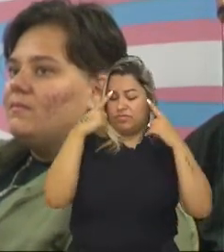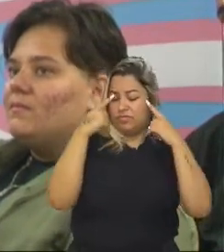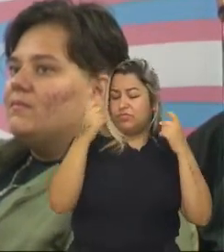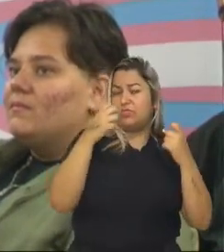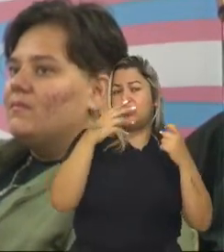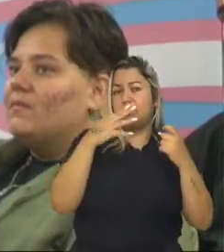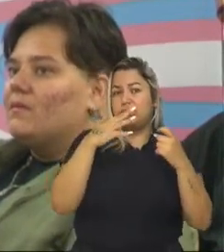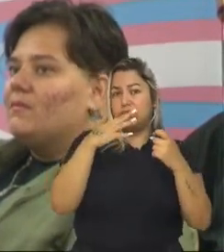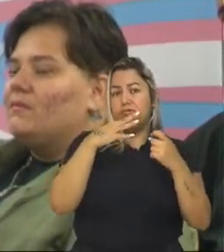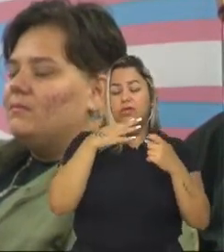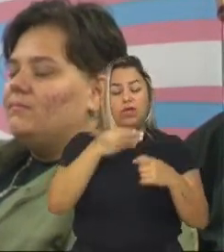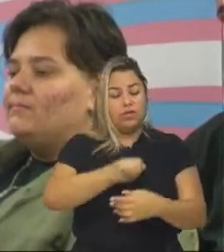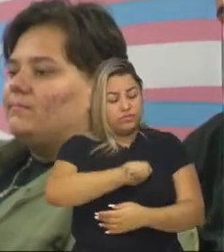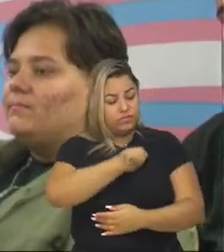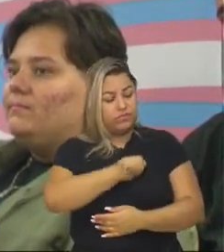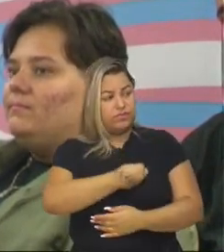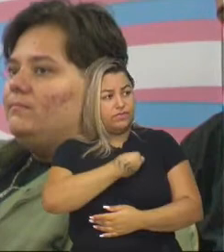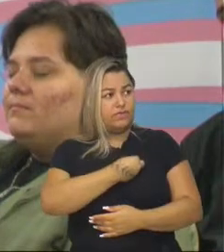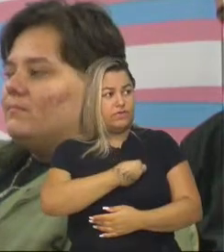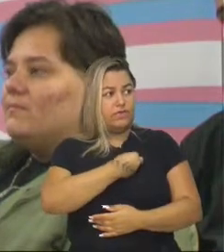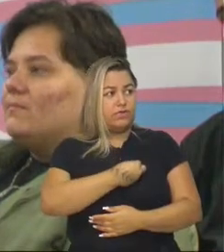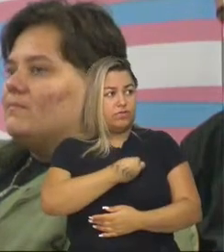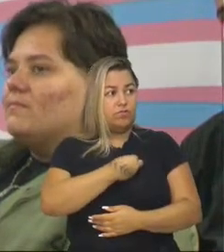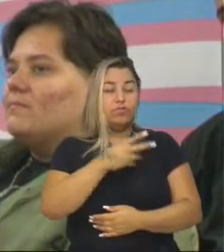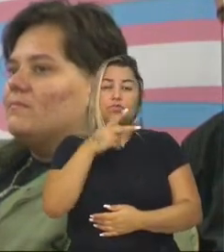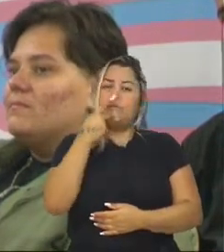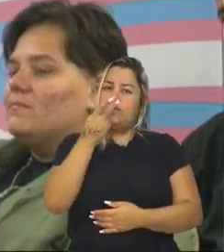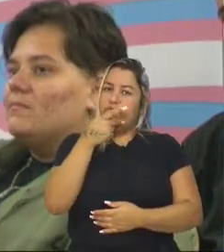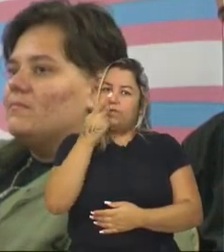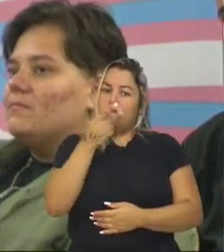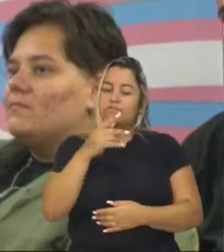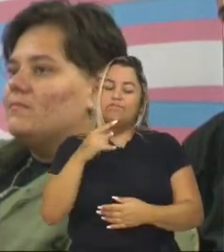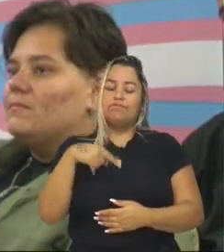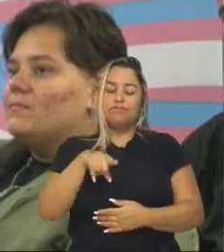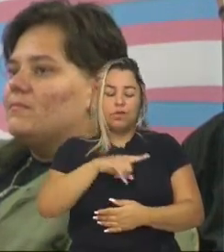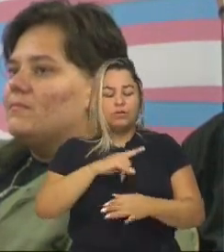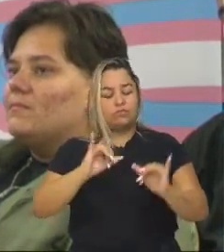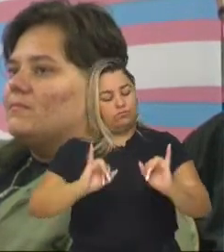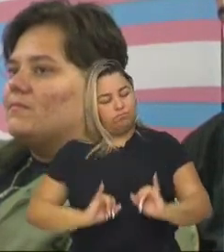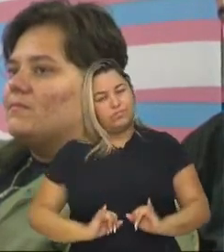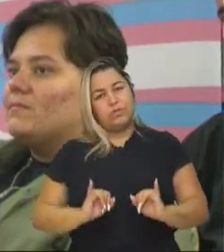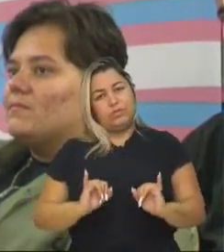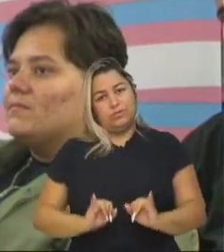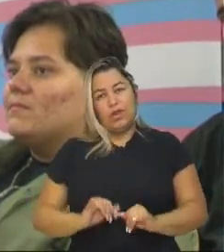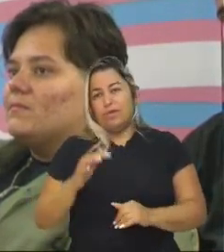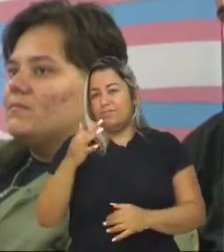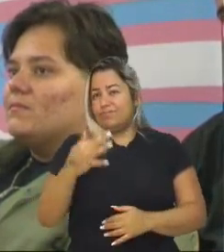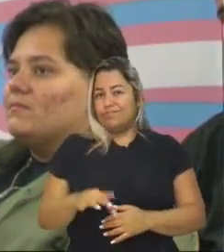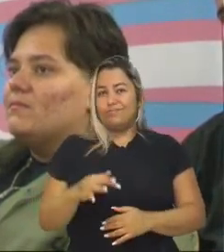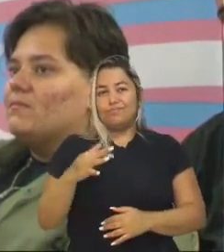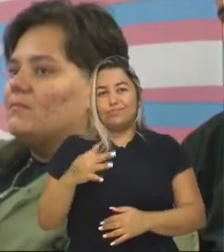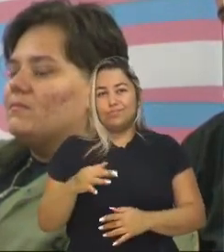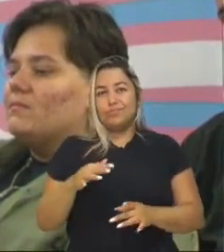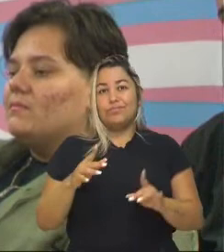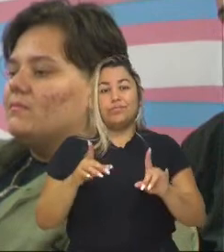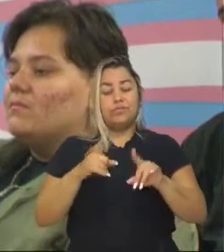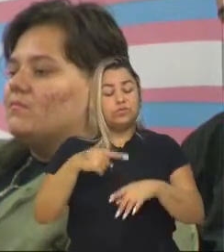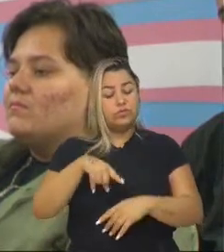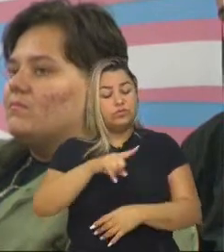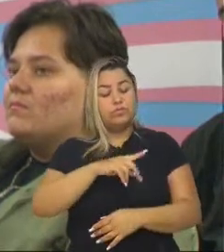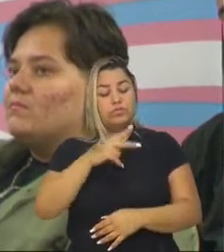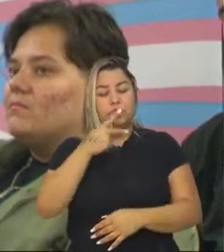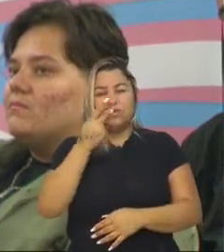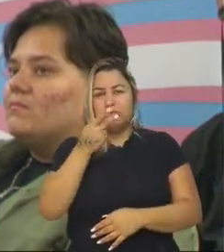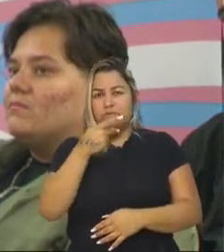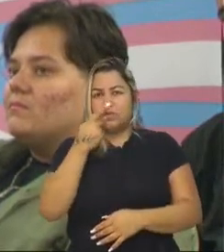que é viver. E, quando a gente fala das nossas dores, a gente não está falando para explicar o que é nossas dores. A gente está falando